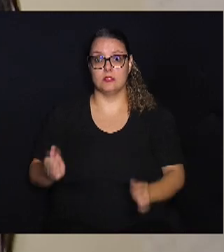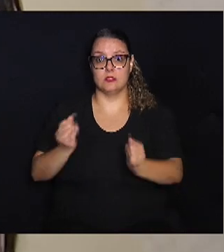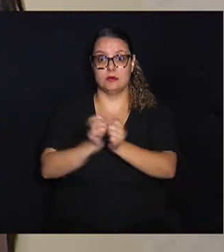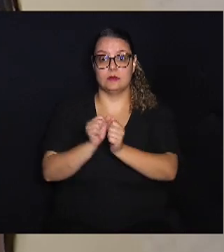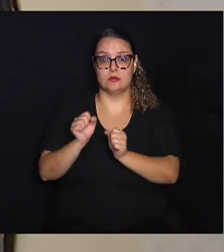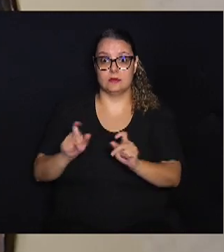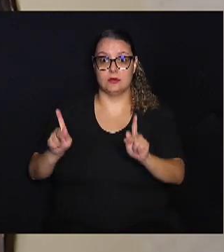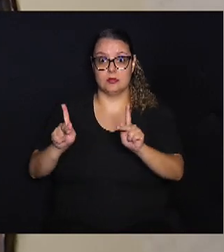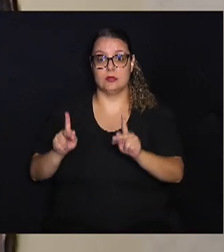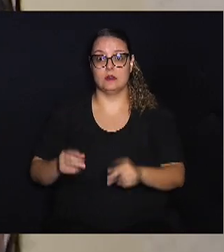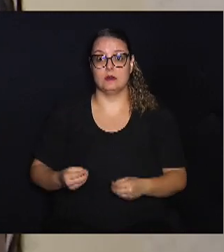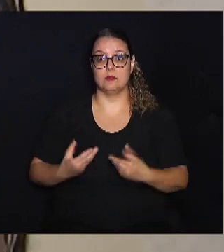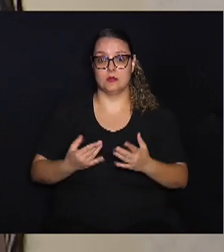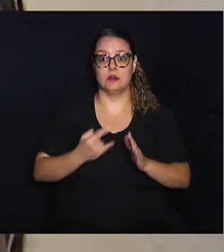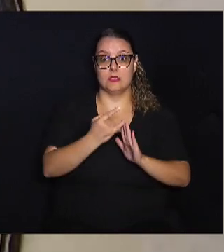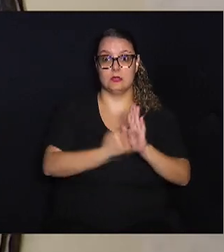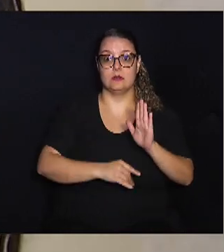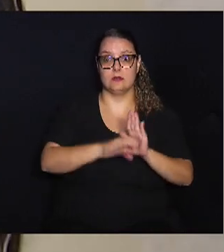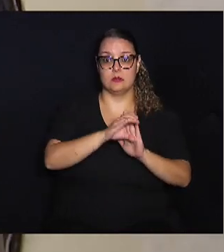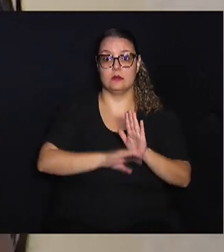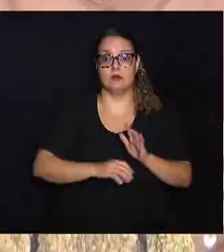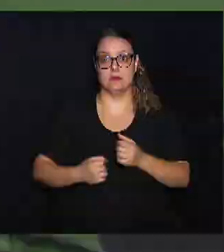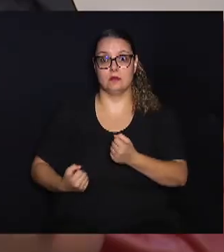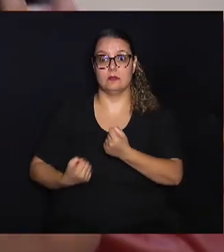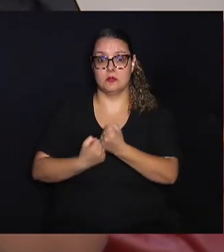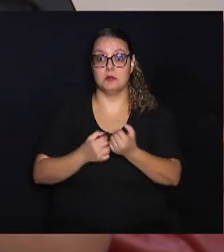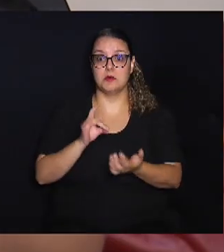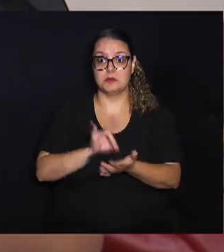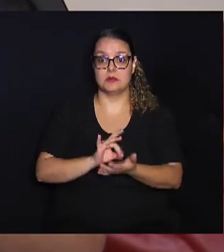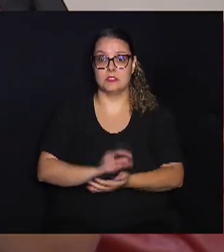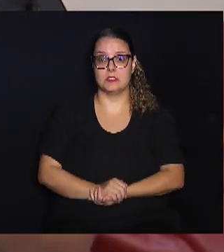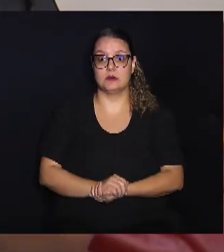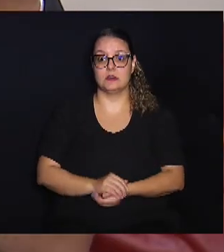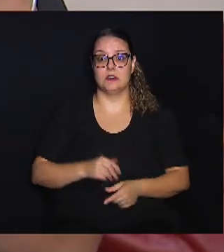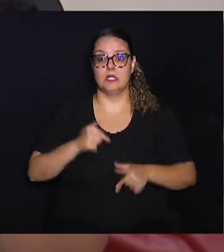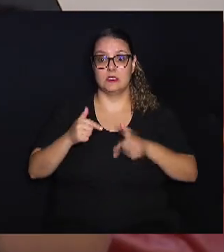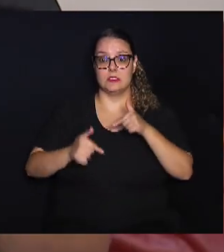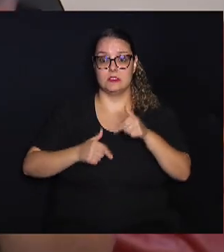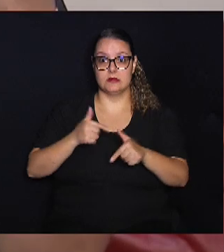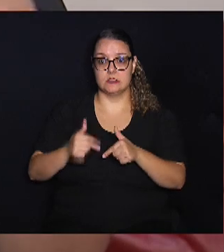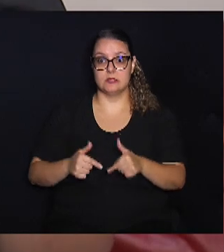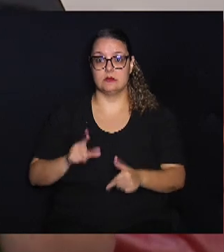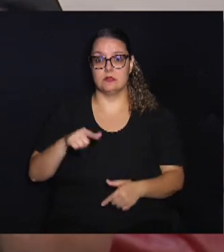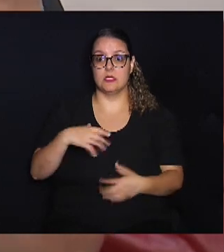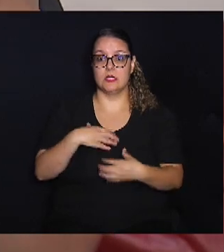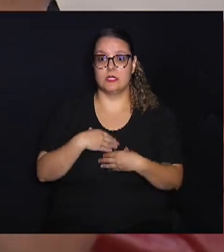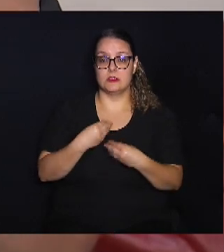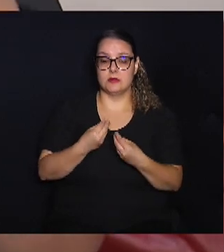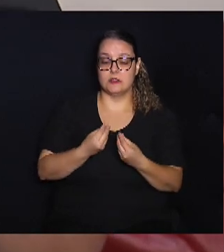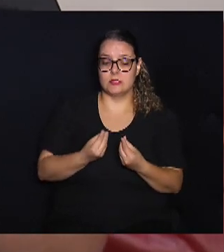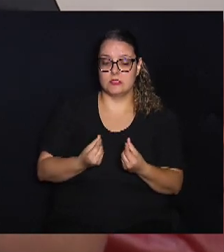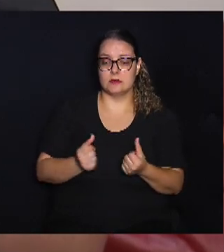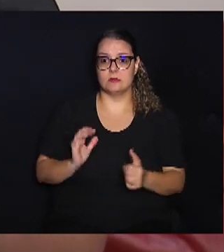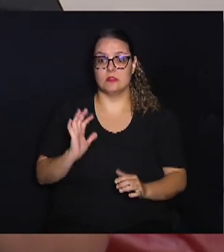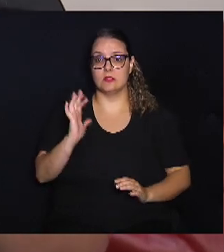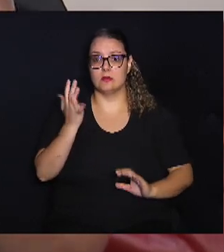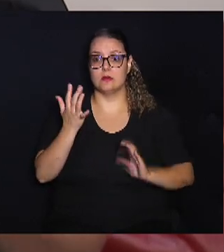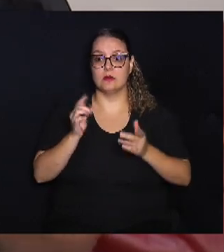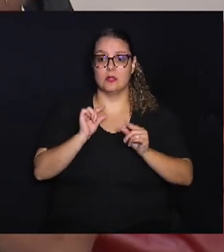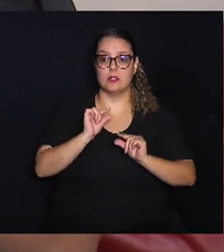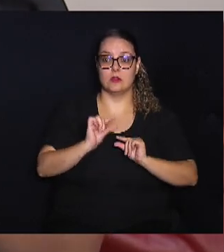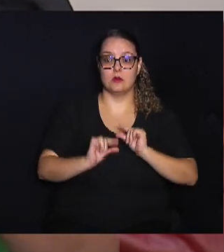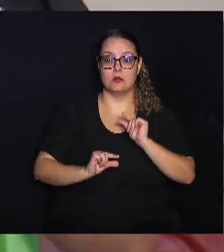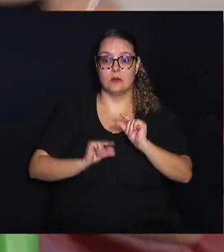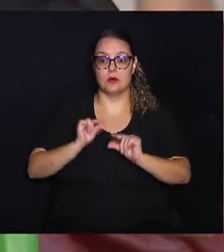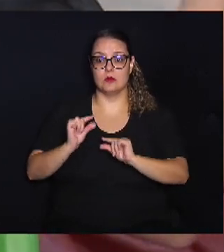lugares para poder entregar currículo. Foi um apoio tanto mesmo. Esse trabalho ele é bem sensível e vai acontecendo realmente aos poucos,